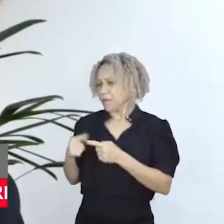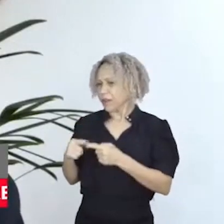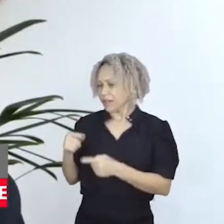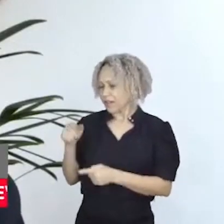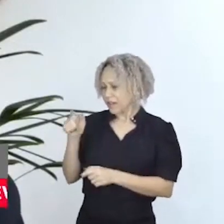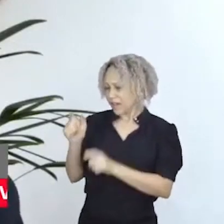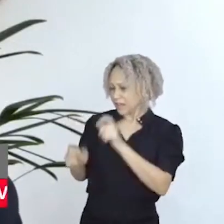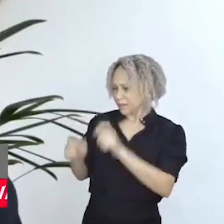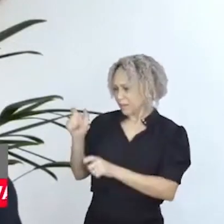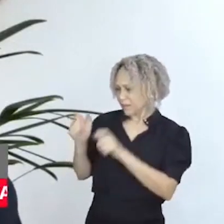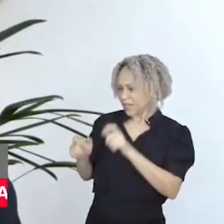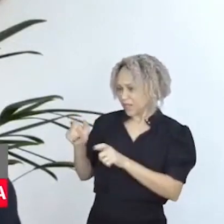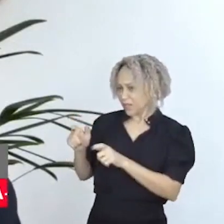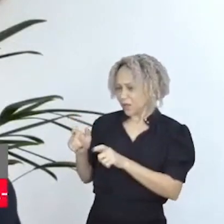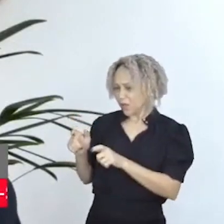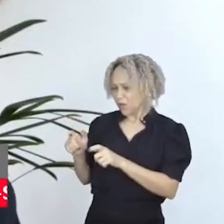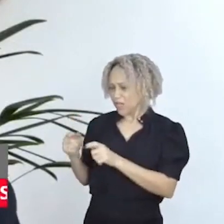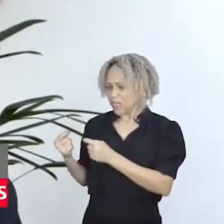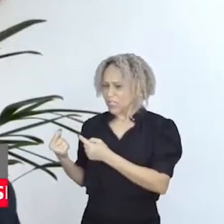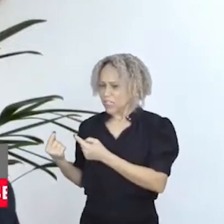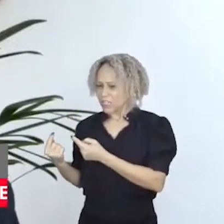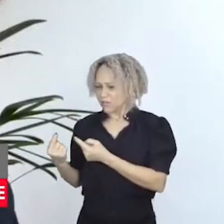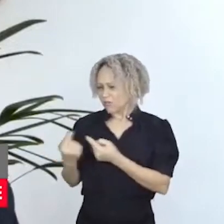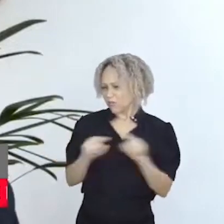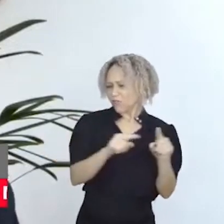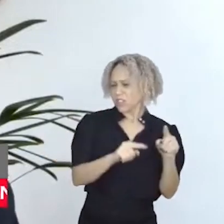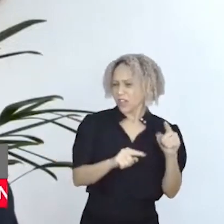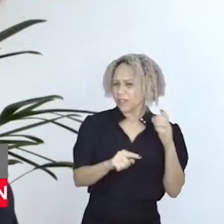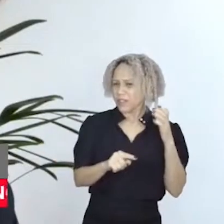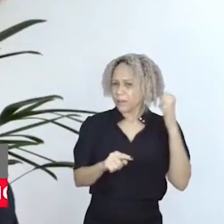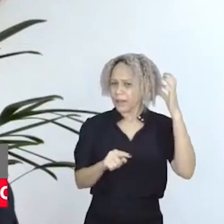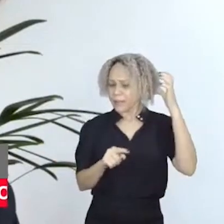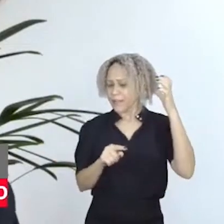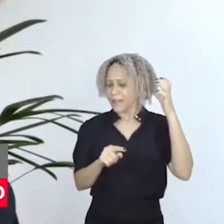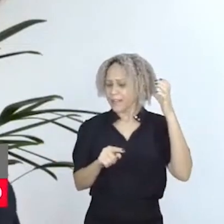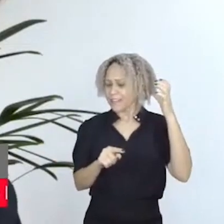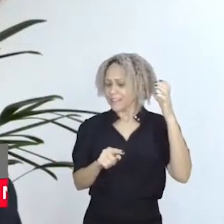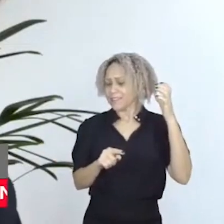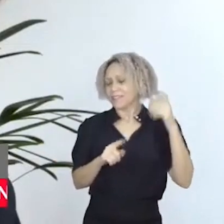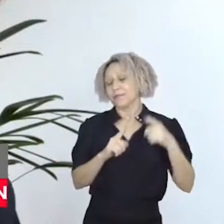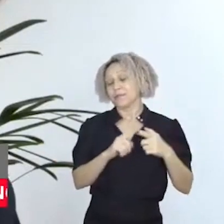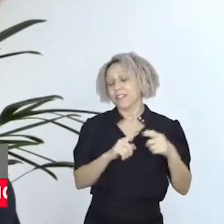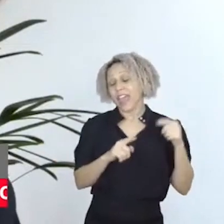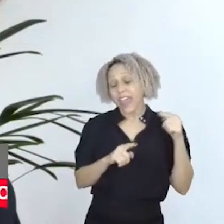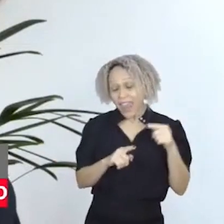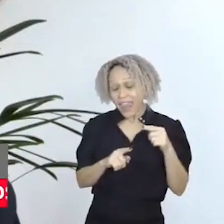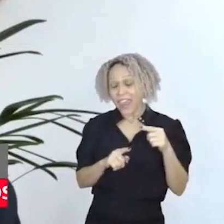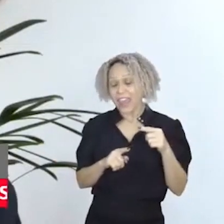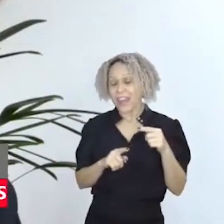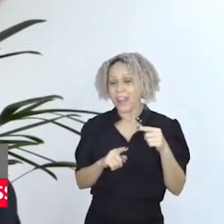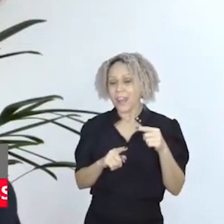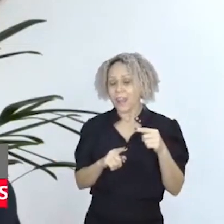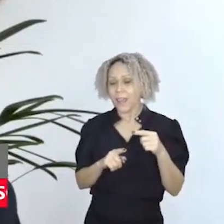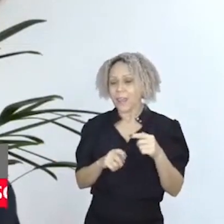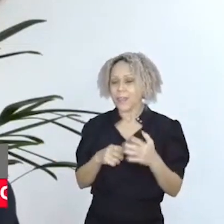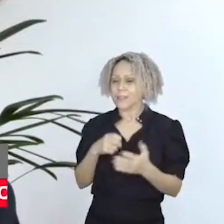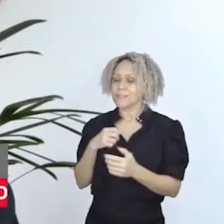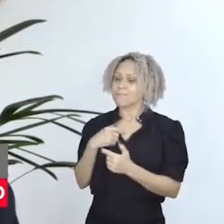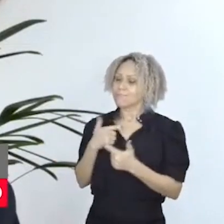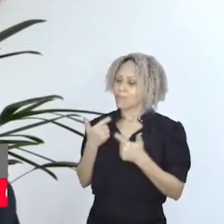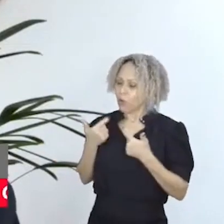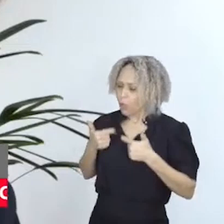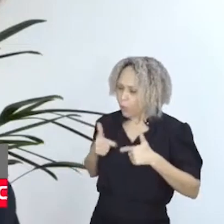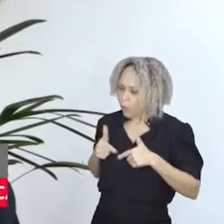elegeram. Eu vi que o Chiquinho Brazão foi vereador junto com a Marielle e parece que uma